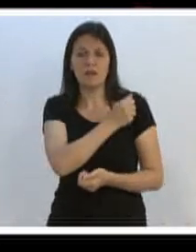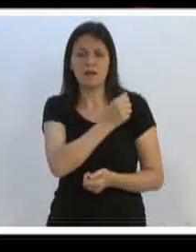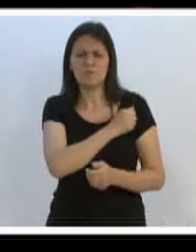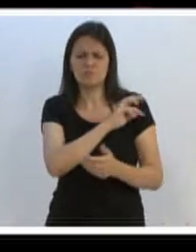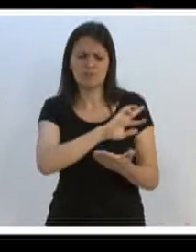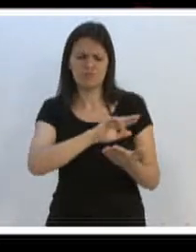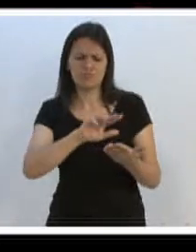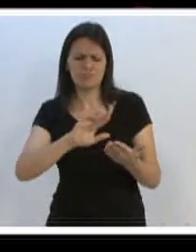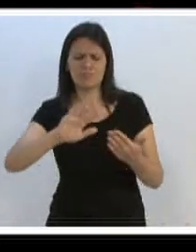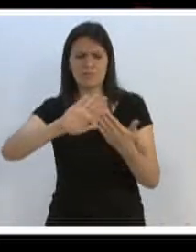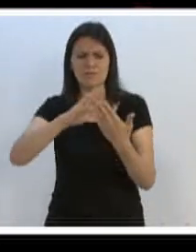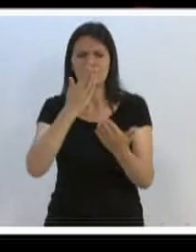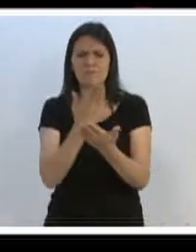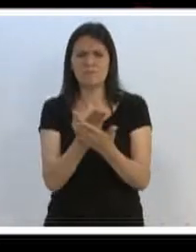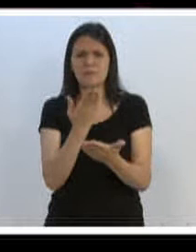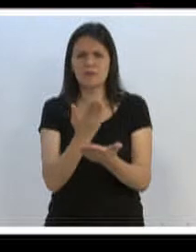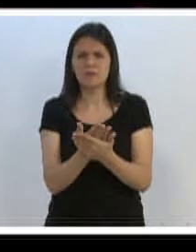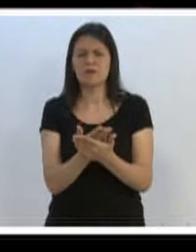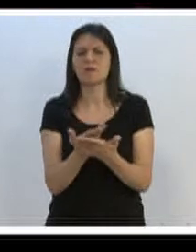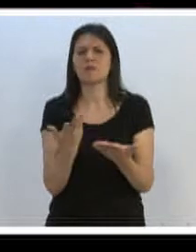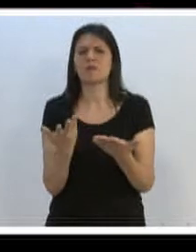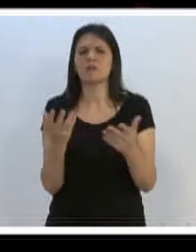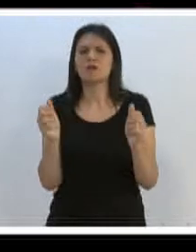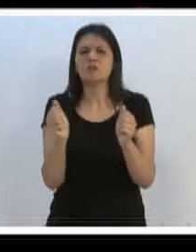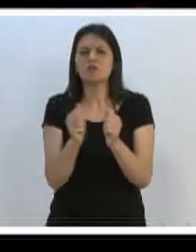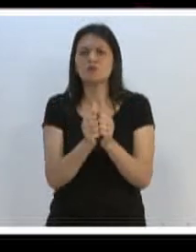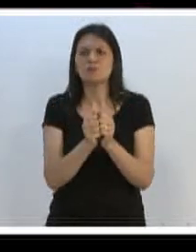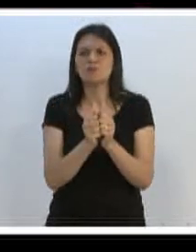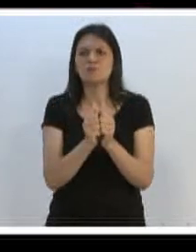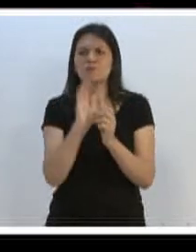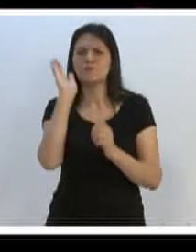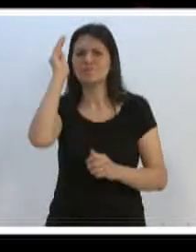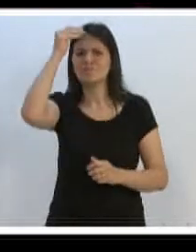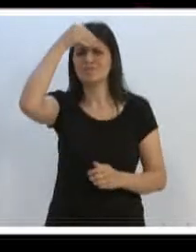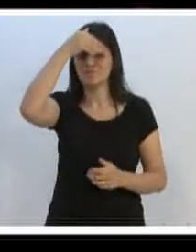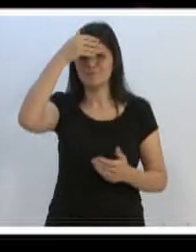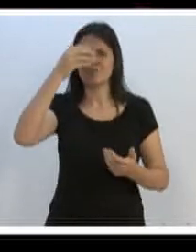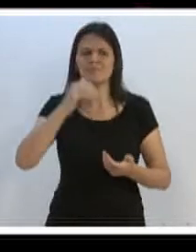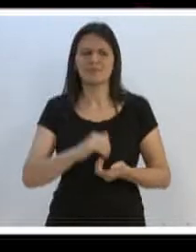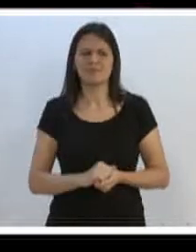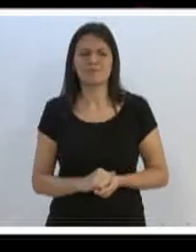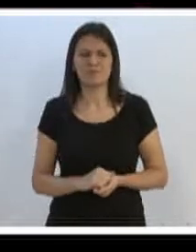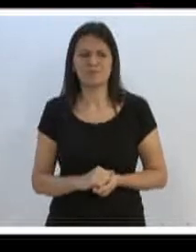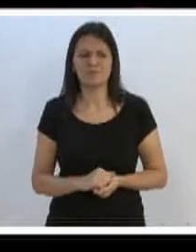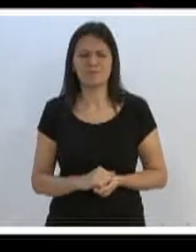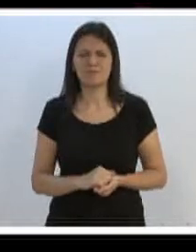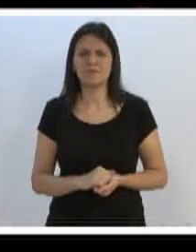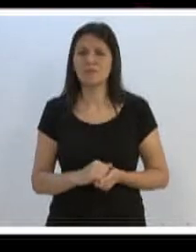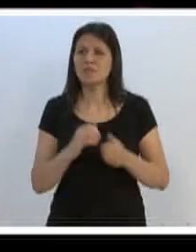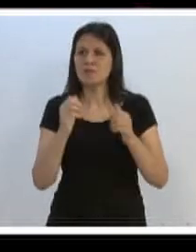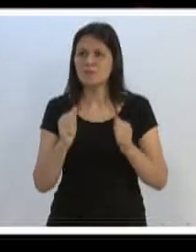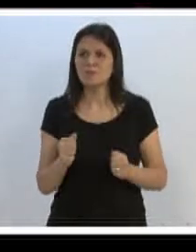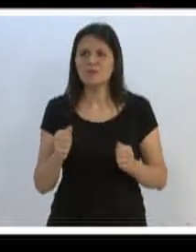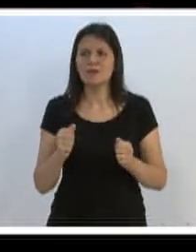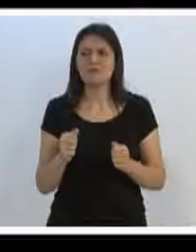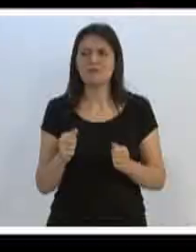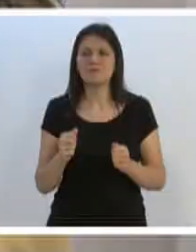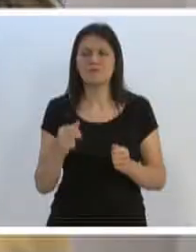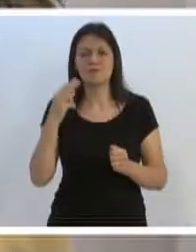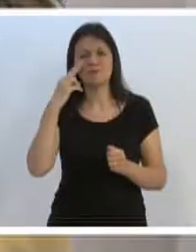que estiveram ontem lá junto com o prefeito, prefeito Mário Hildebrand, no sentido de que nós pudéssemos assistir este